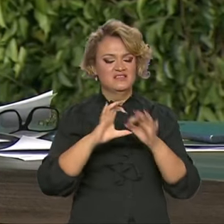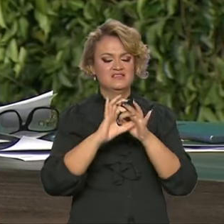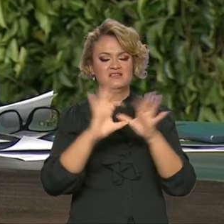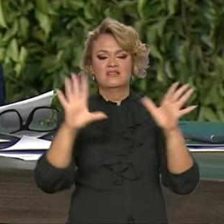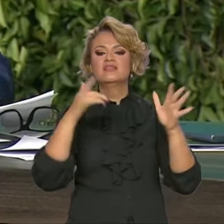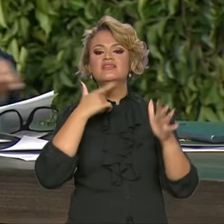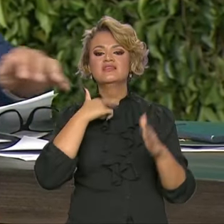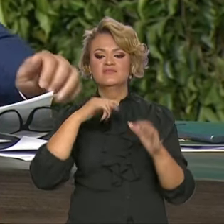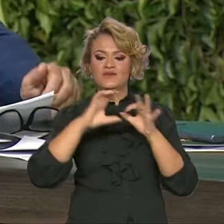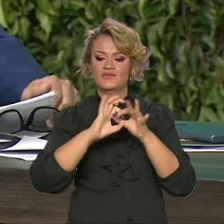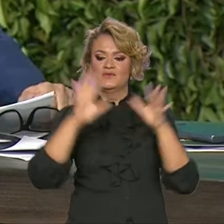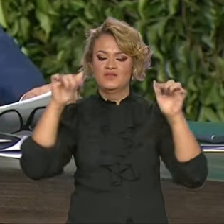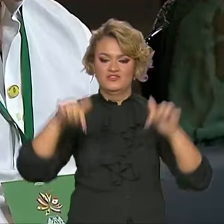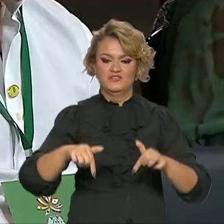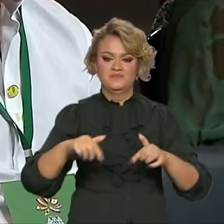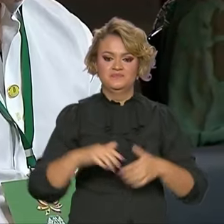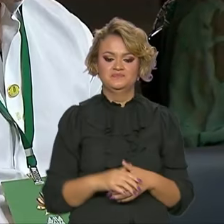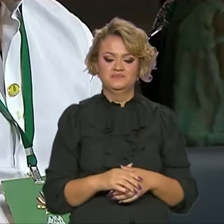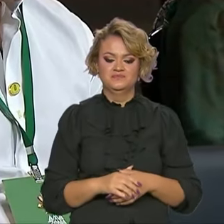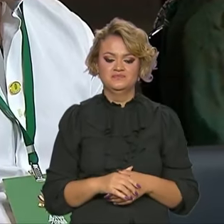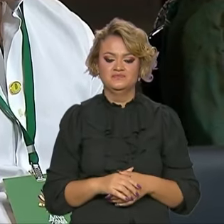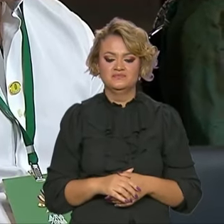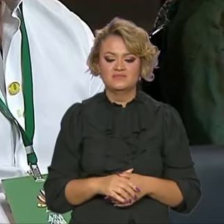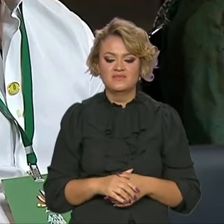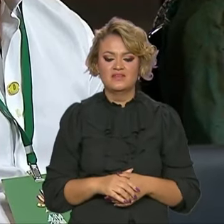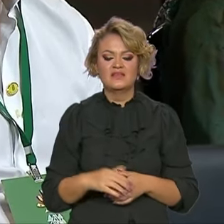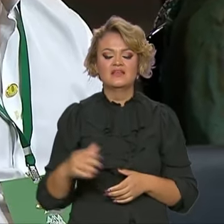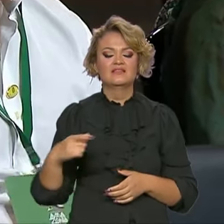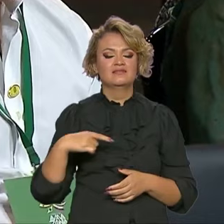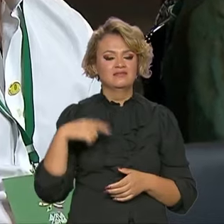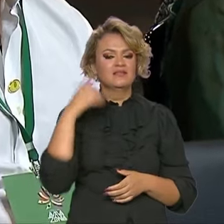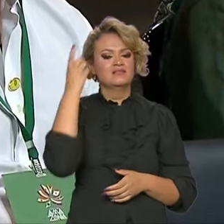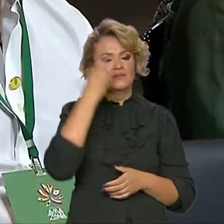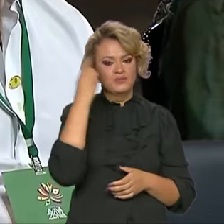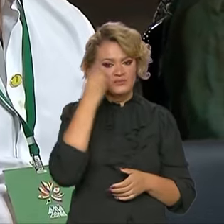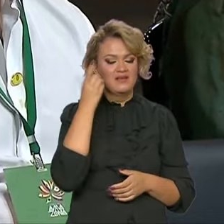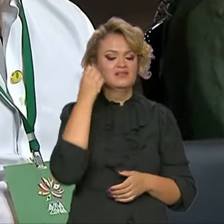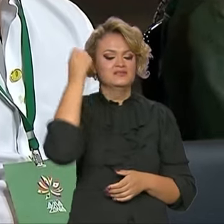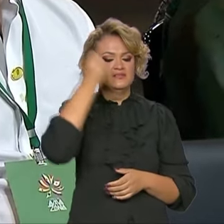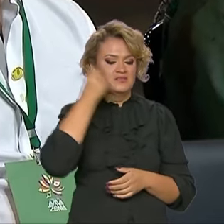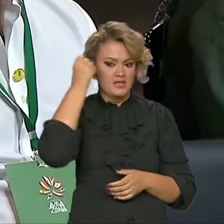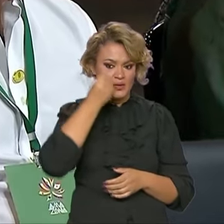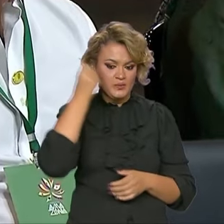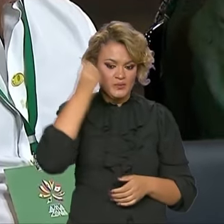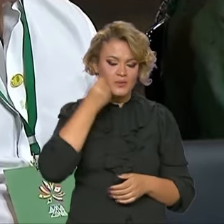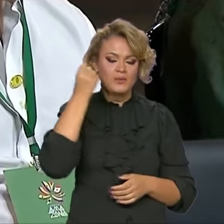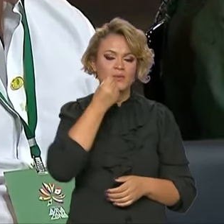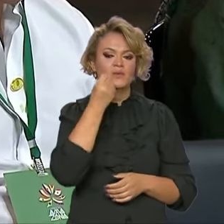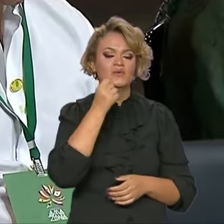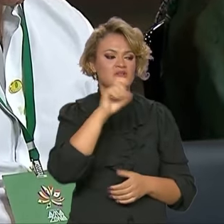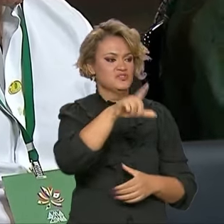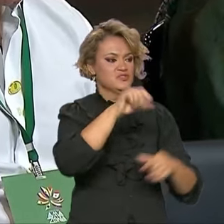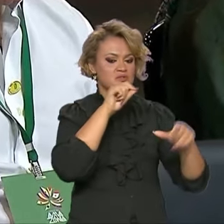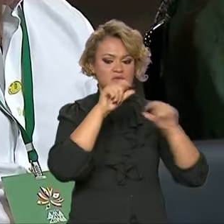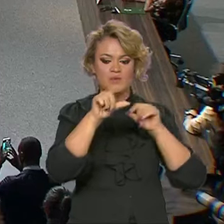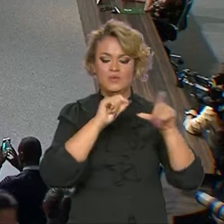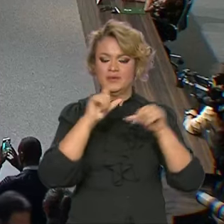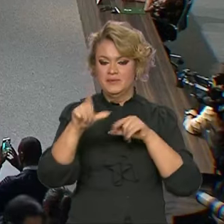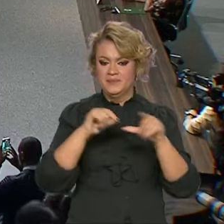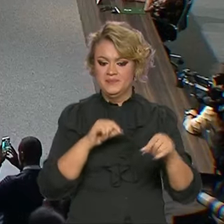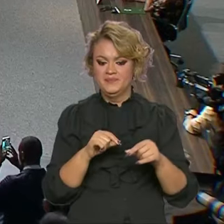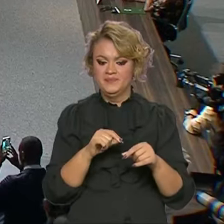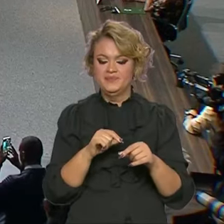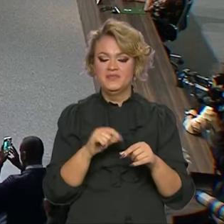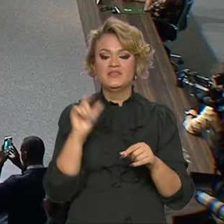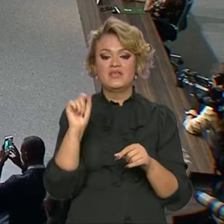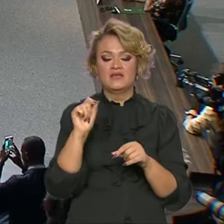casa. É formado por deputados e senadores indicados